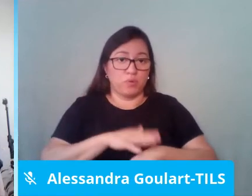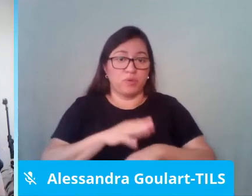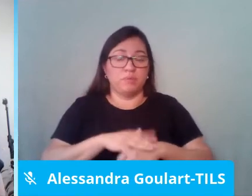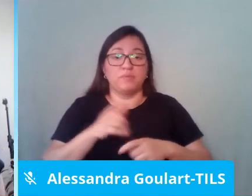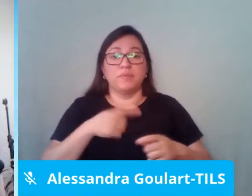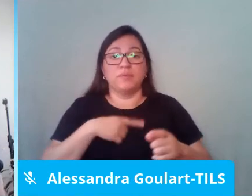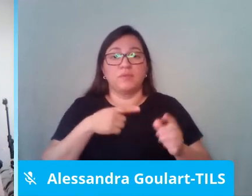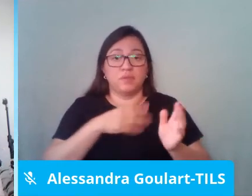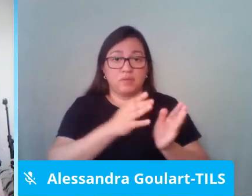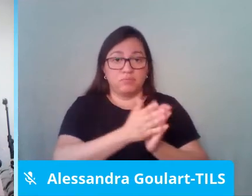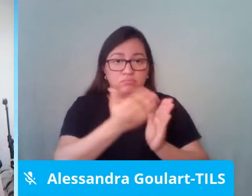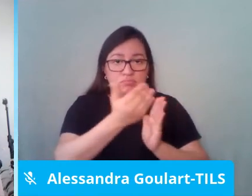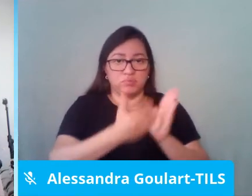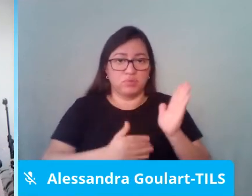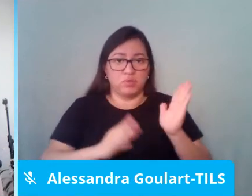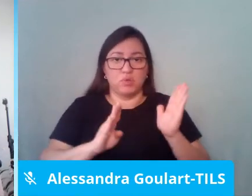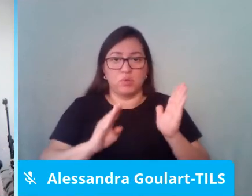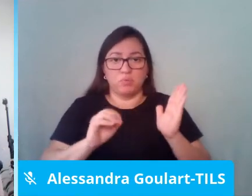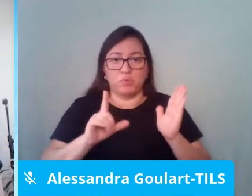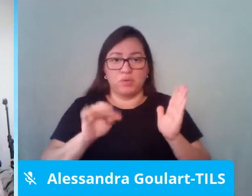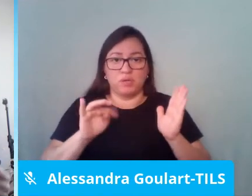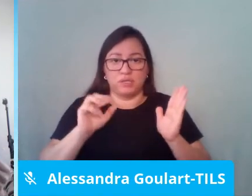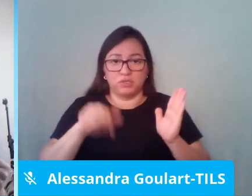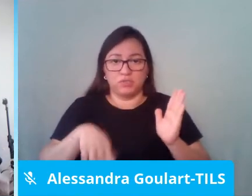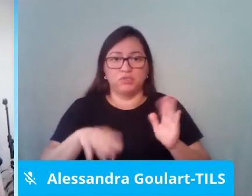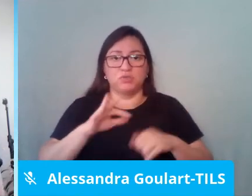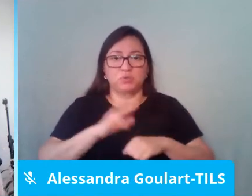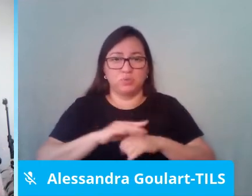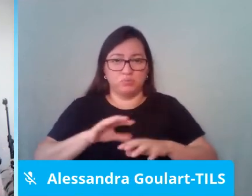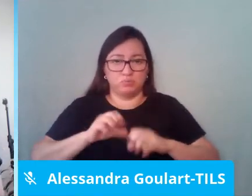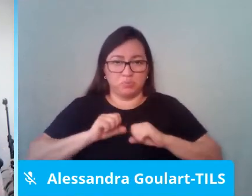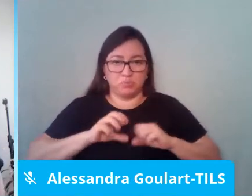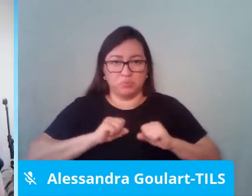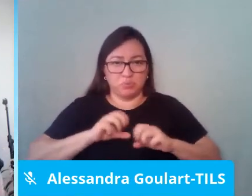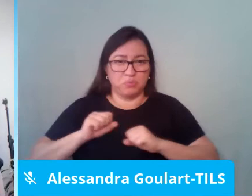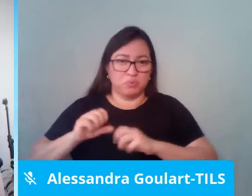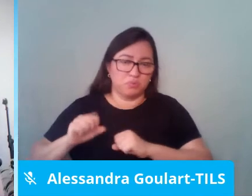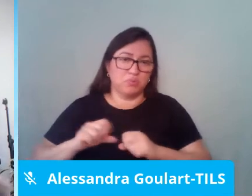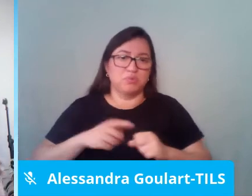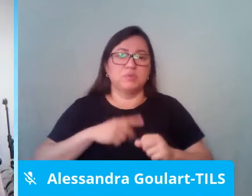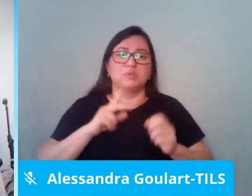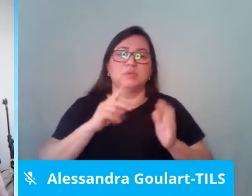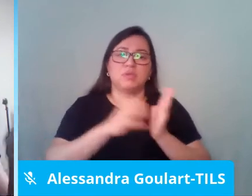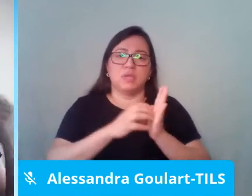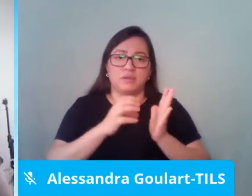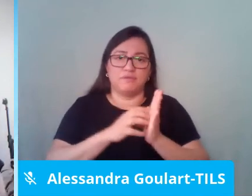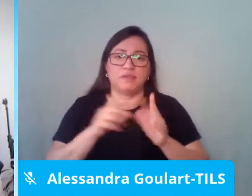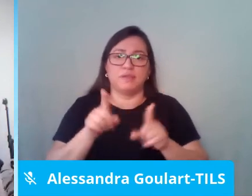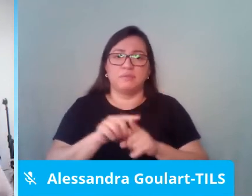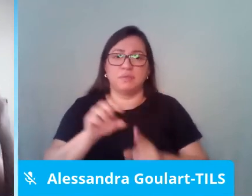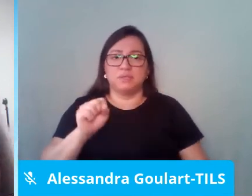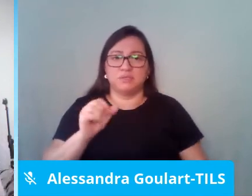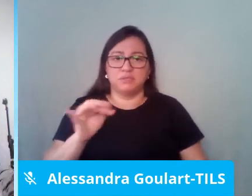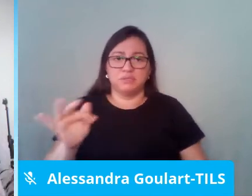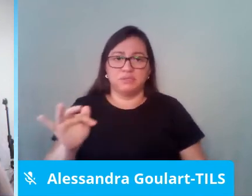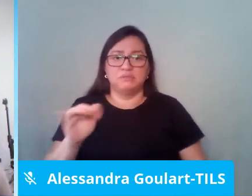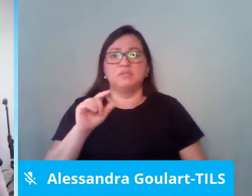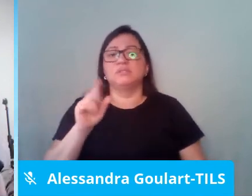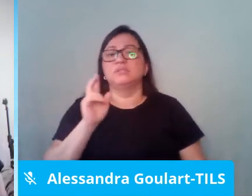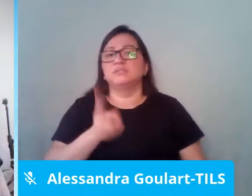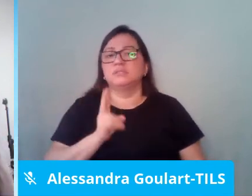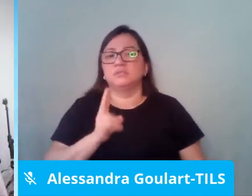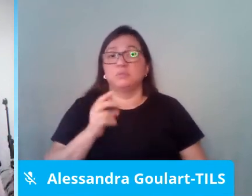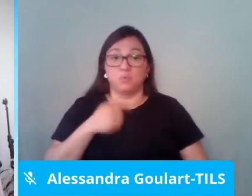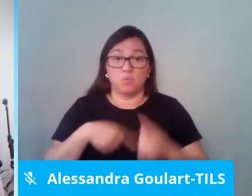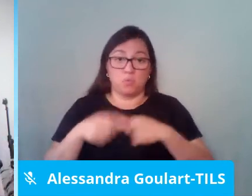boletim epidemiológico do Estado do Rio Grande do Sul, do HIV e da sífilis, referente aos dados, é sempre do ano